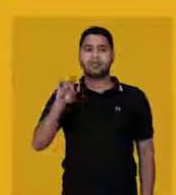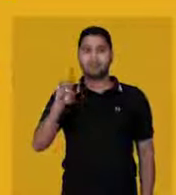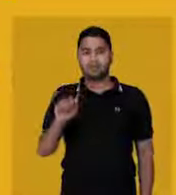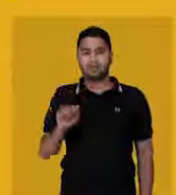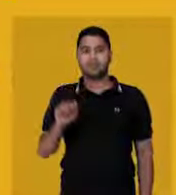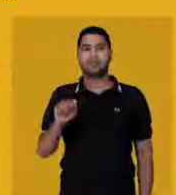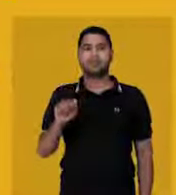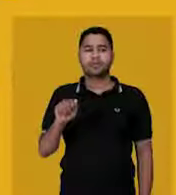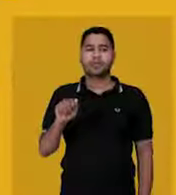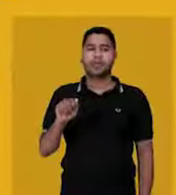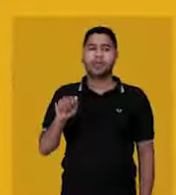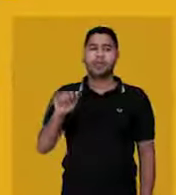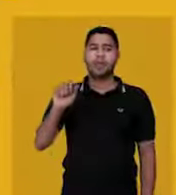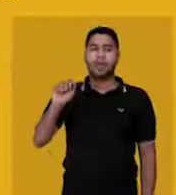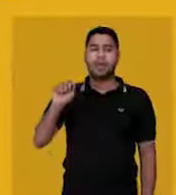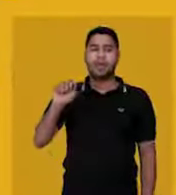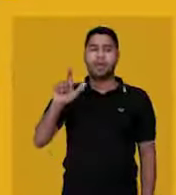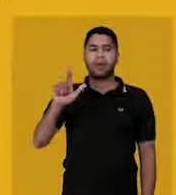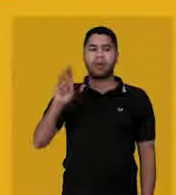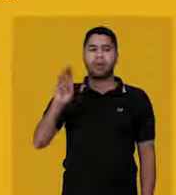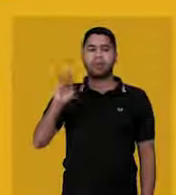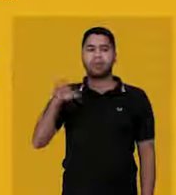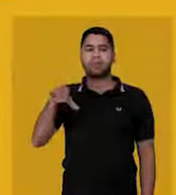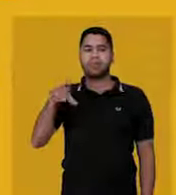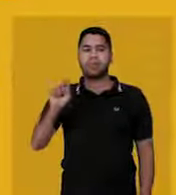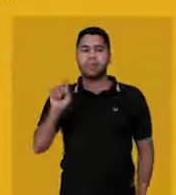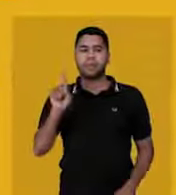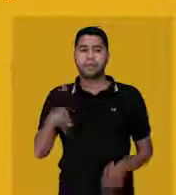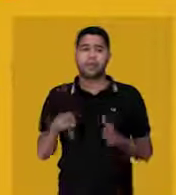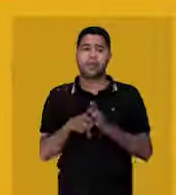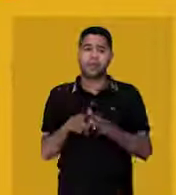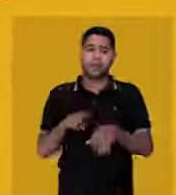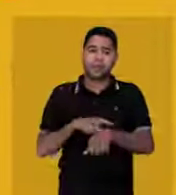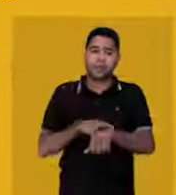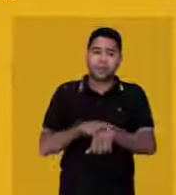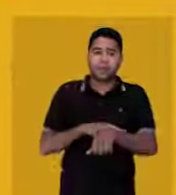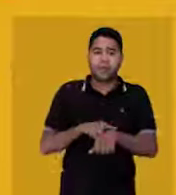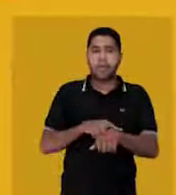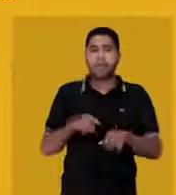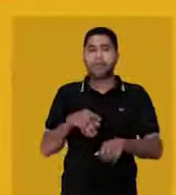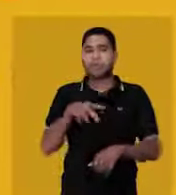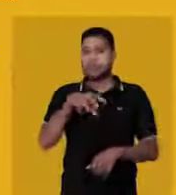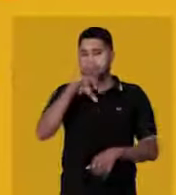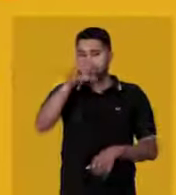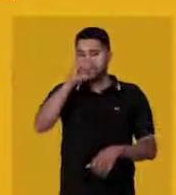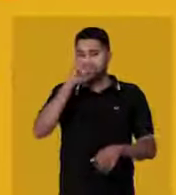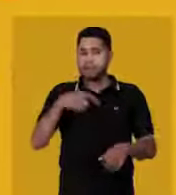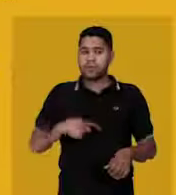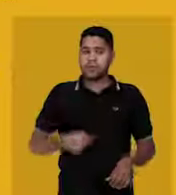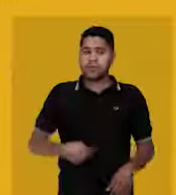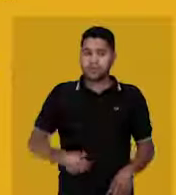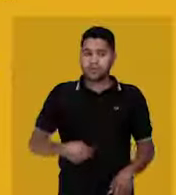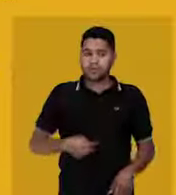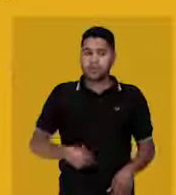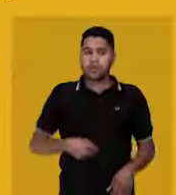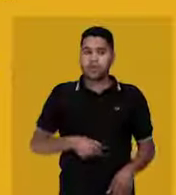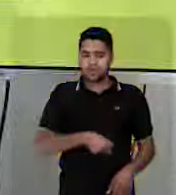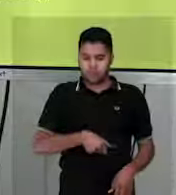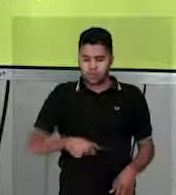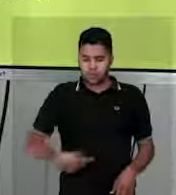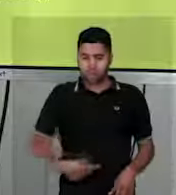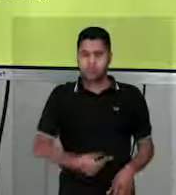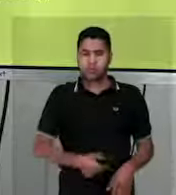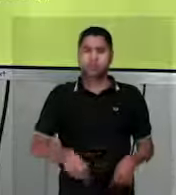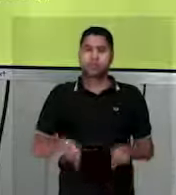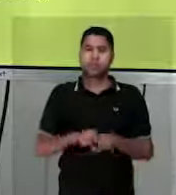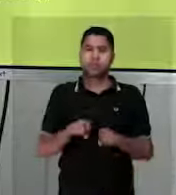se alojar na pele, no trato respiratório, mucosa oral, estômago, intestino e também